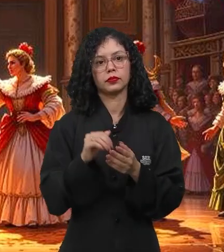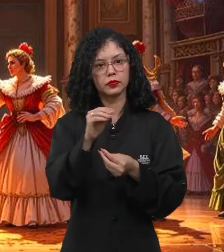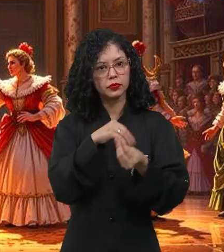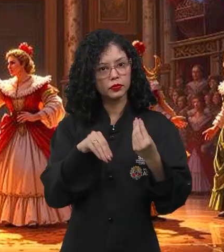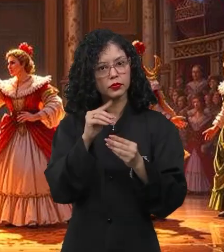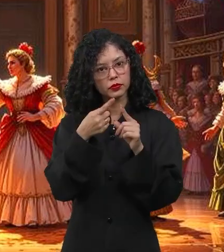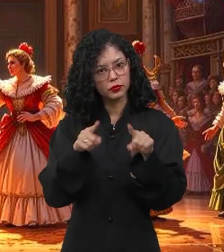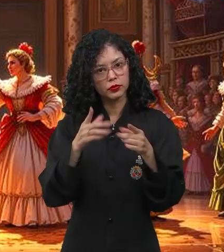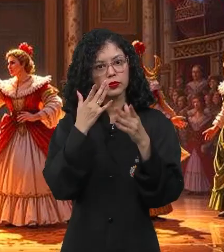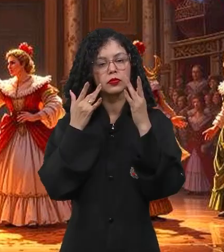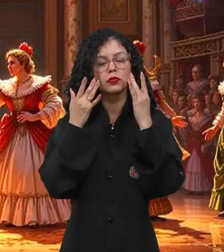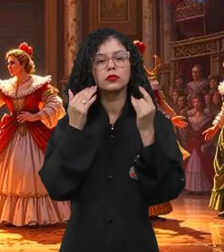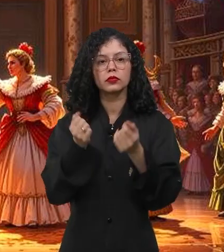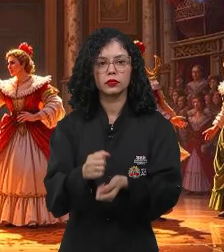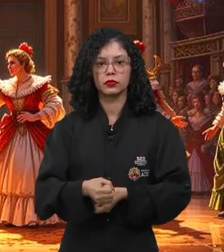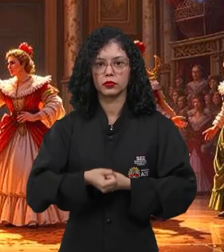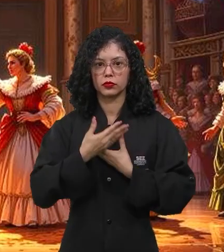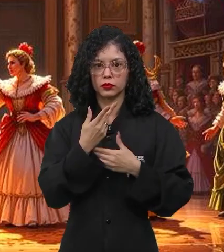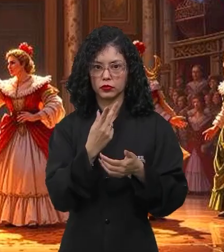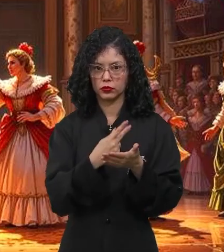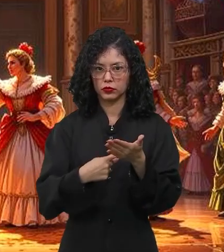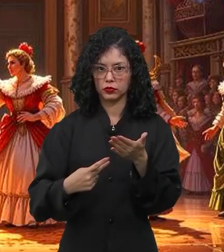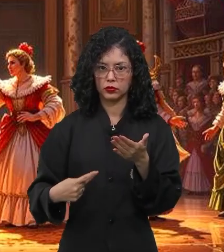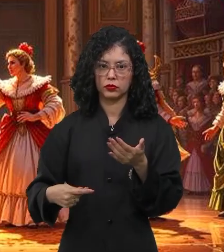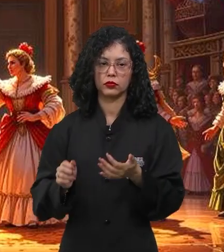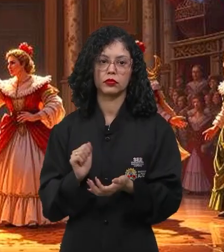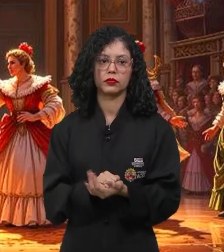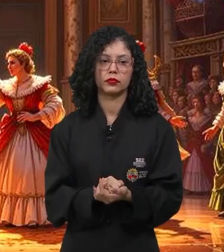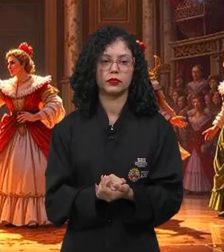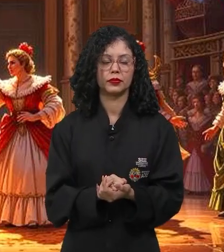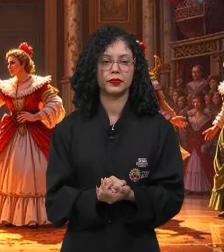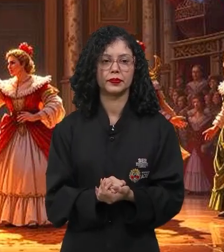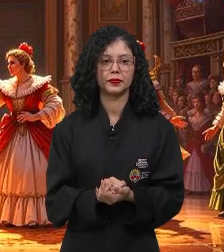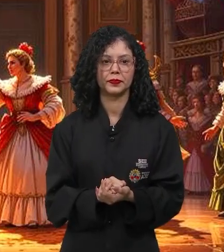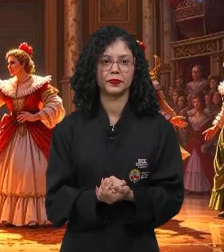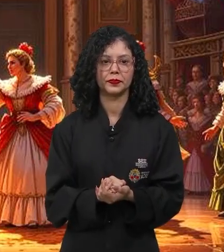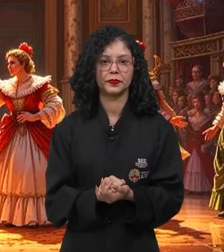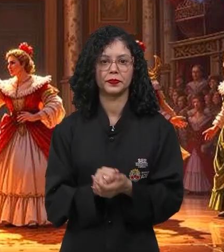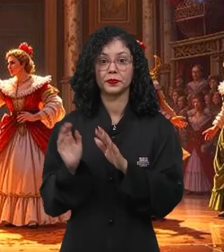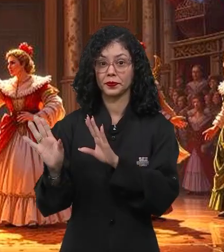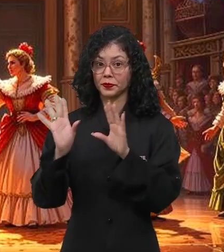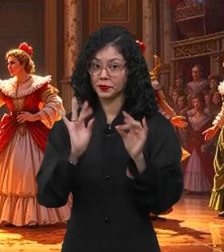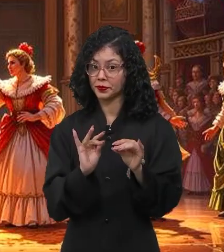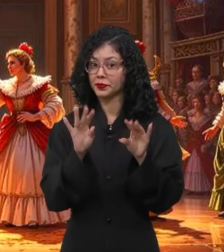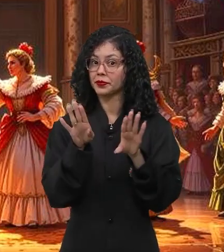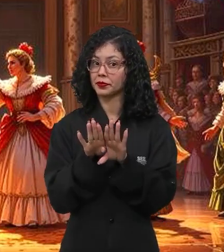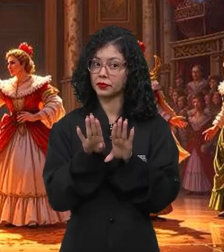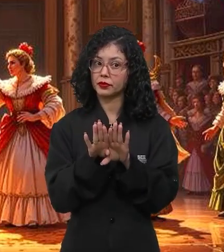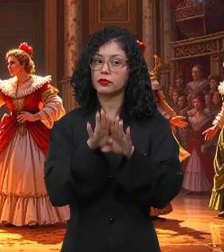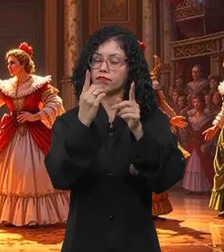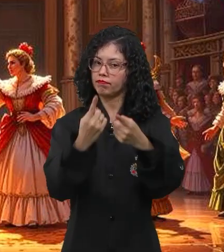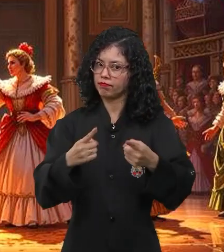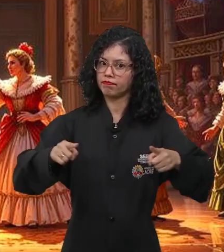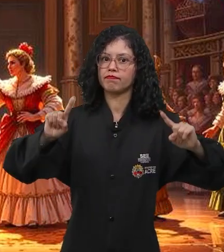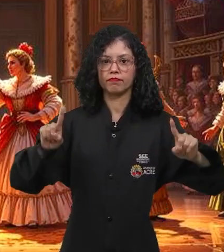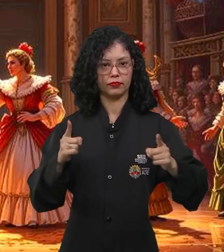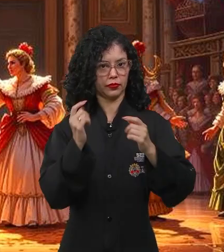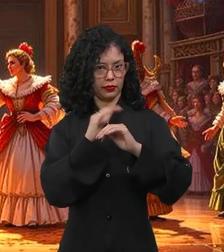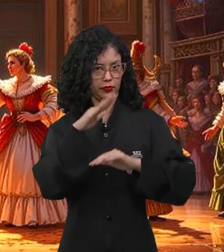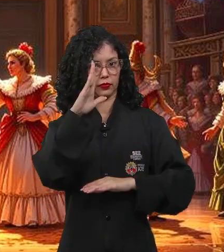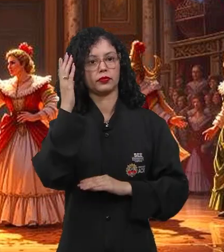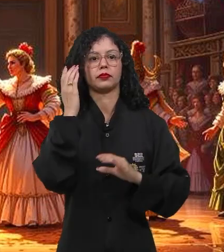Mistura música, teatro e poesia. Ela traz aí uma orquestra com